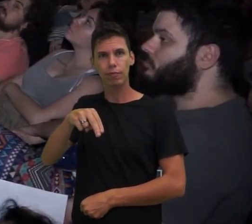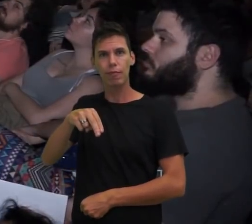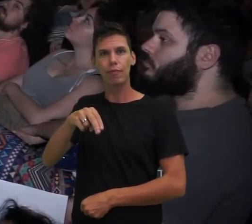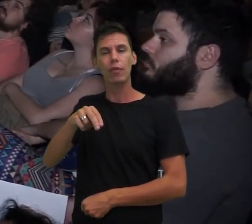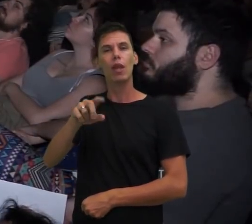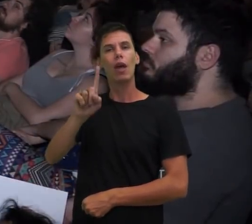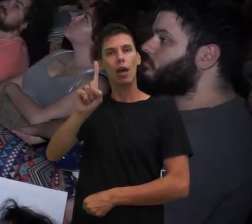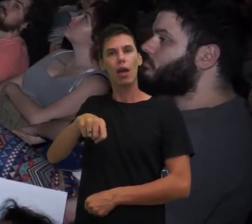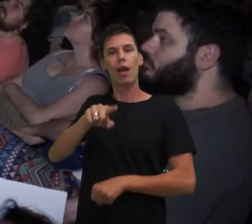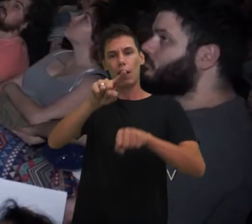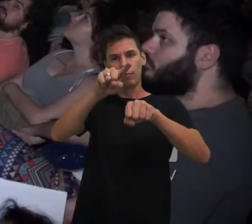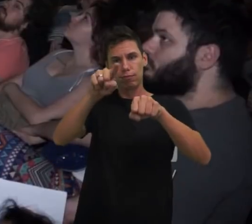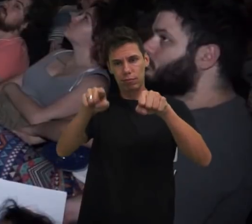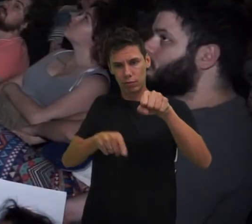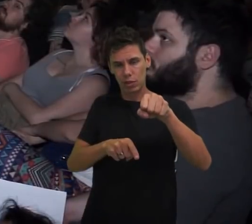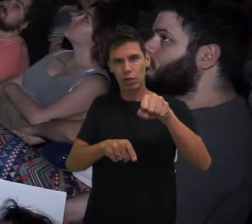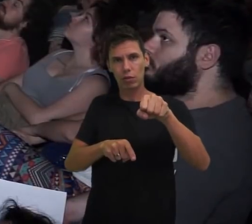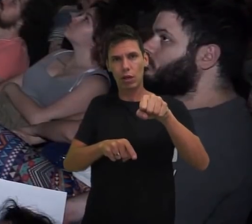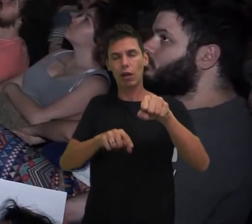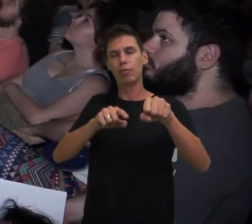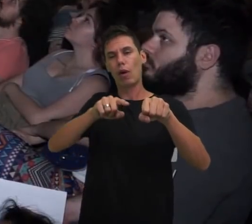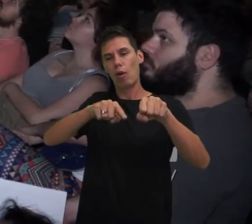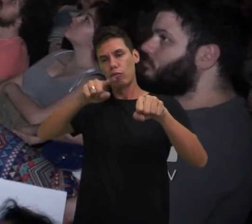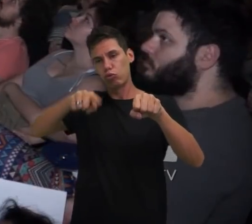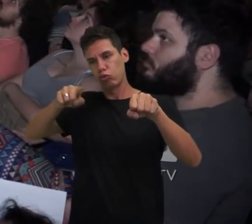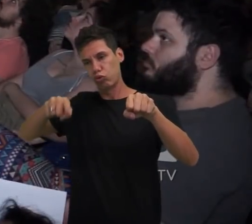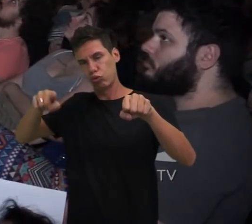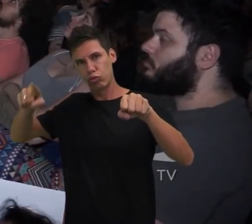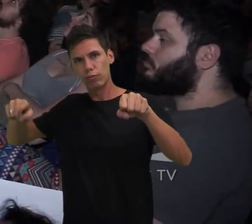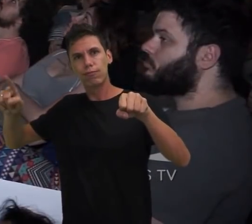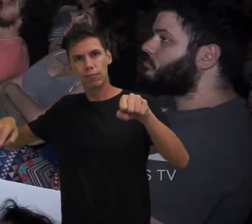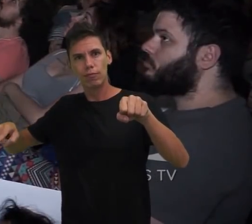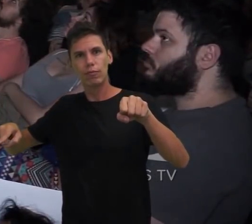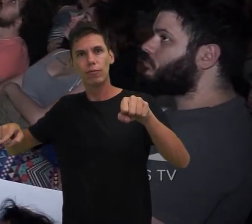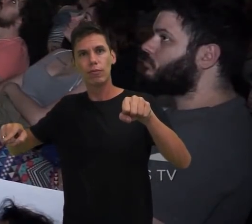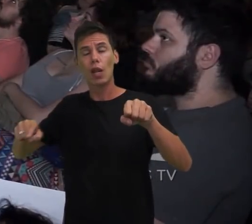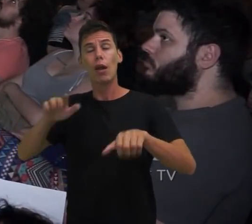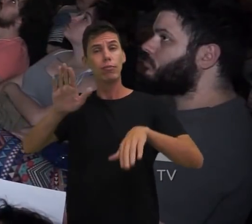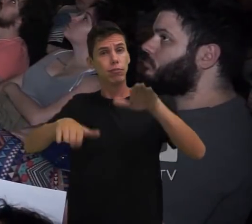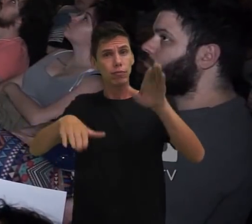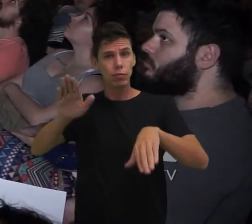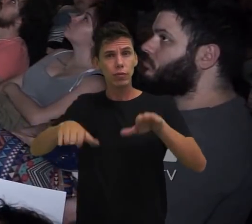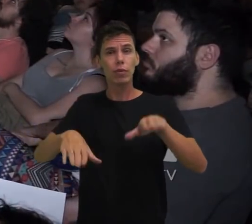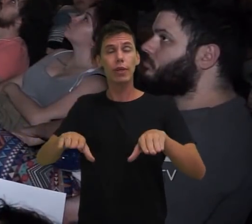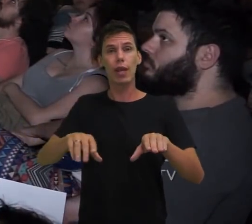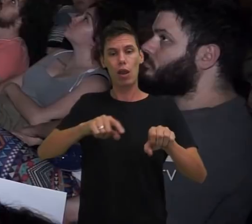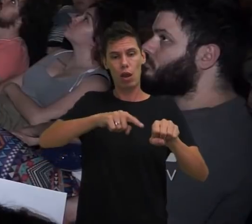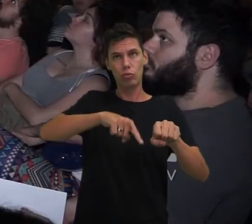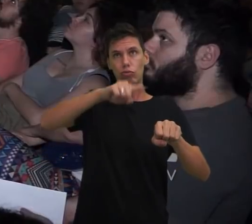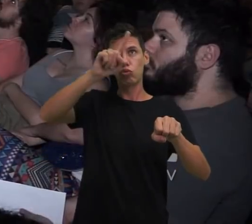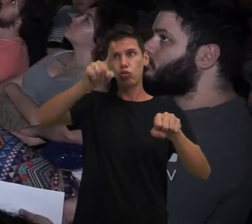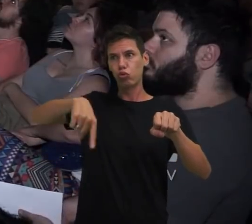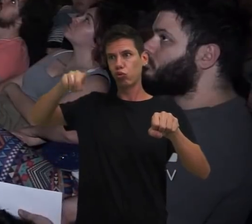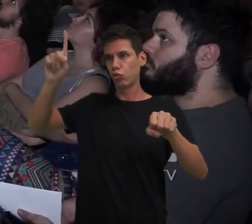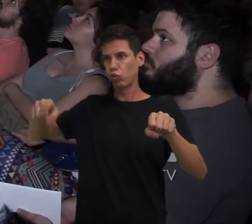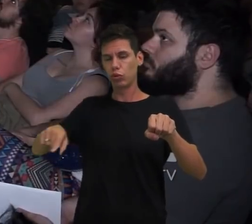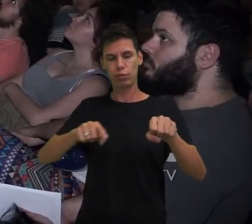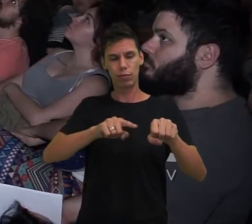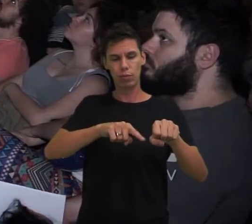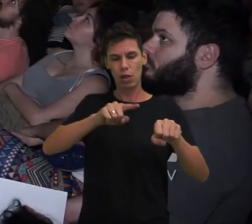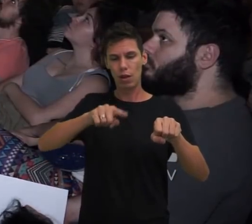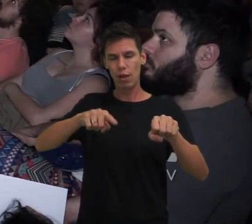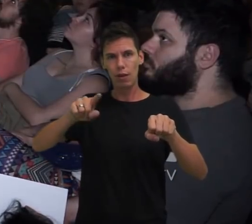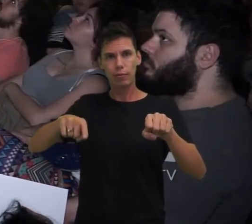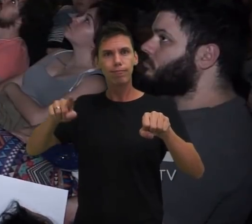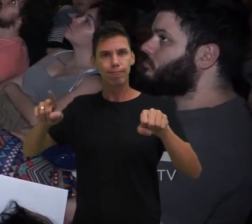fóton ele é uma partícula, mas também uma onda, isso é física quântica. E dependendo do comprimento de onda, o fóton é visto pela gente